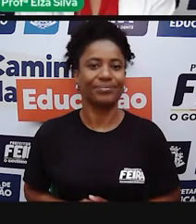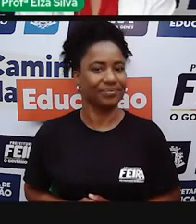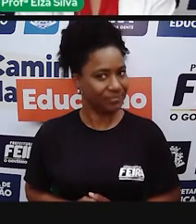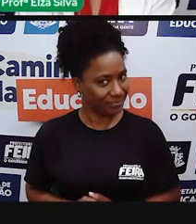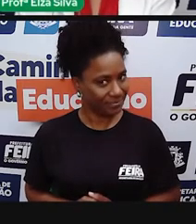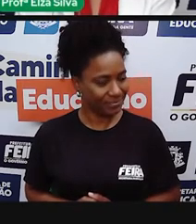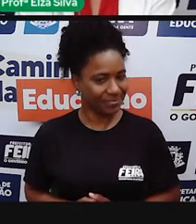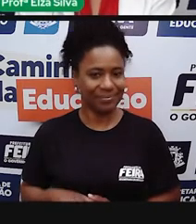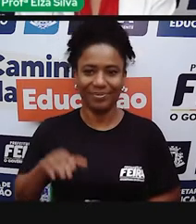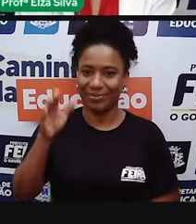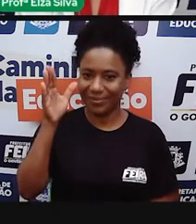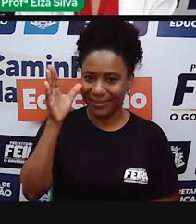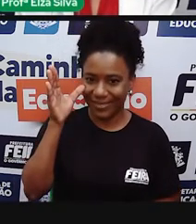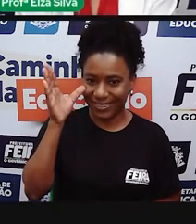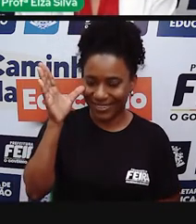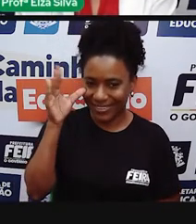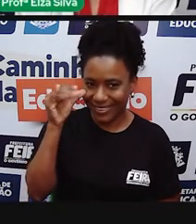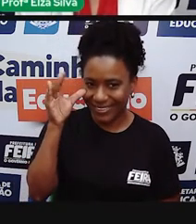é essa?